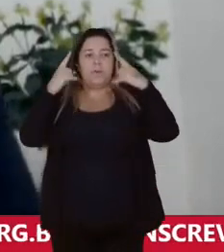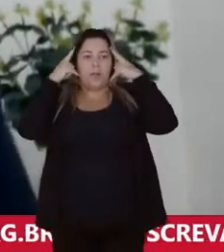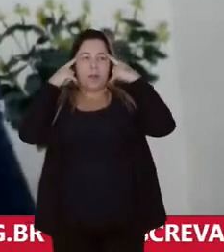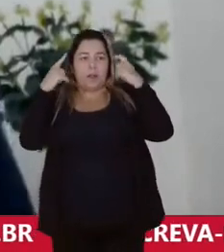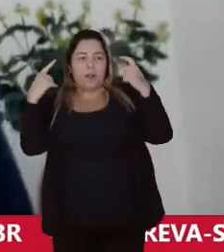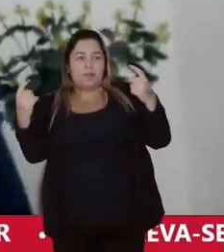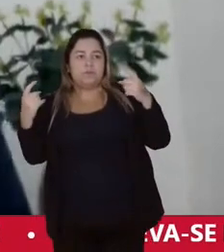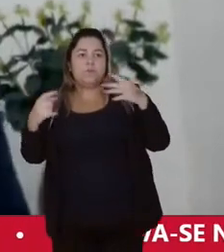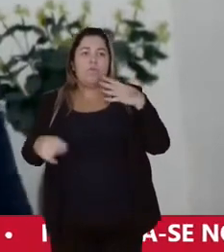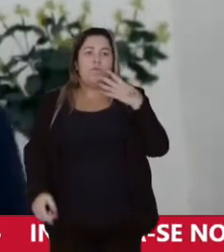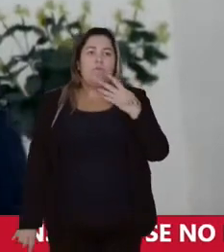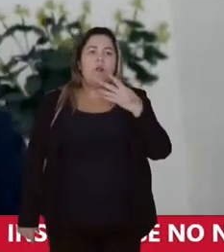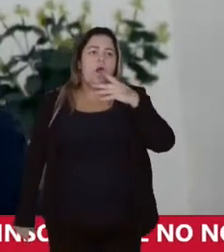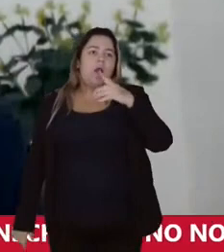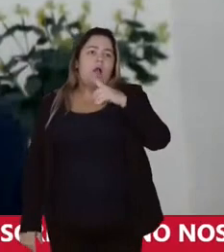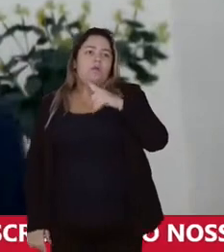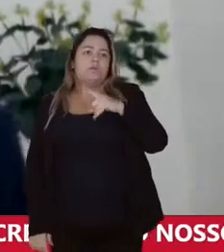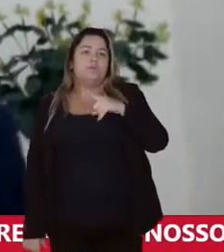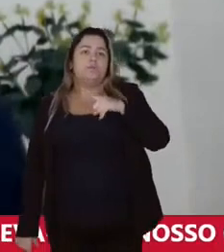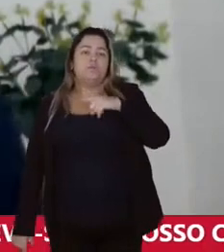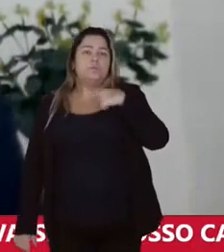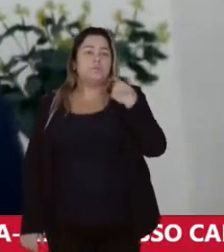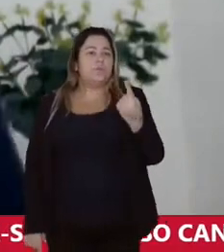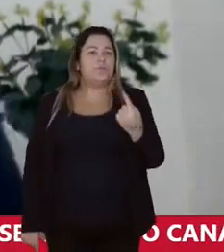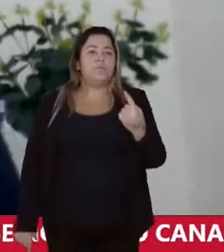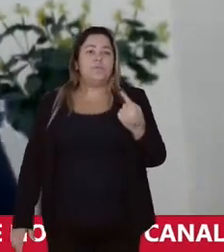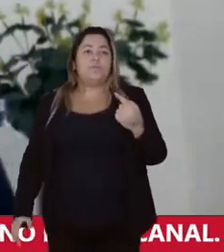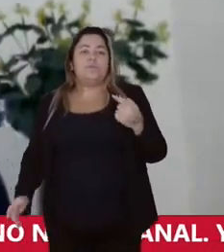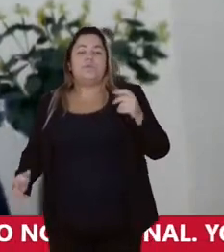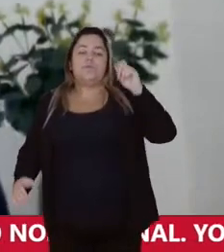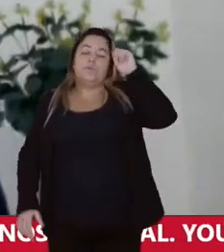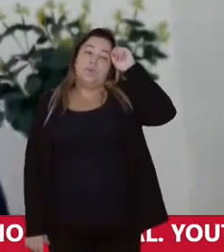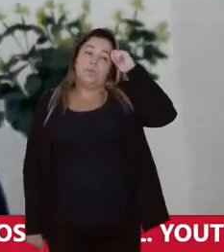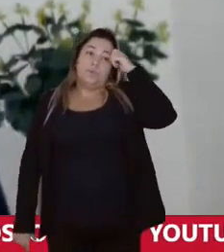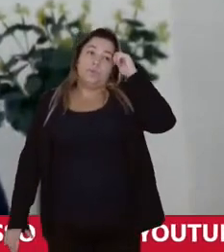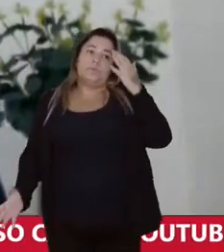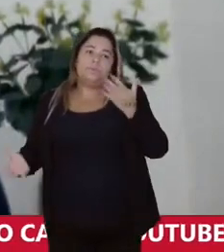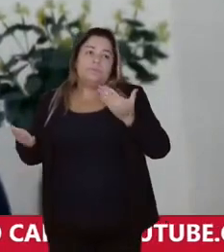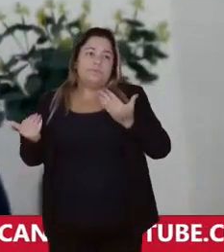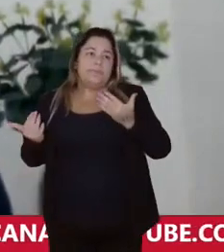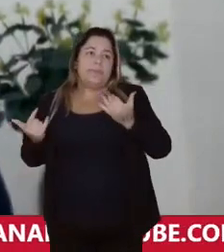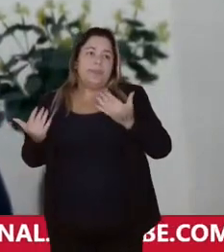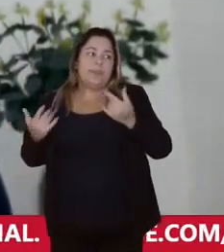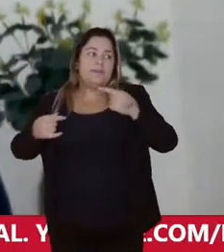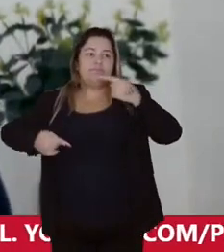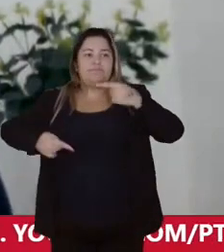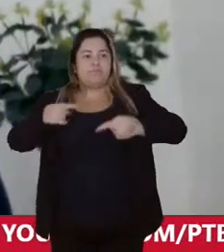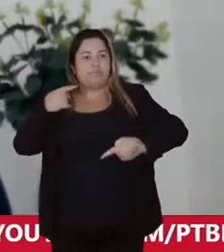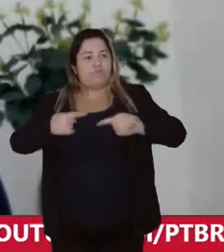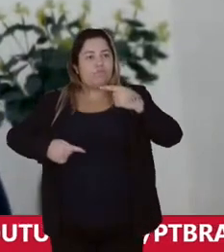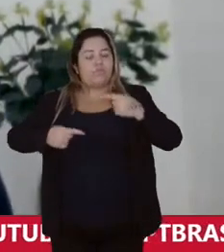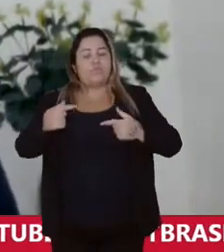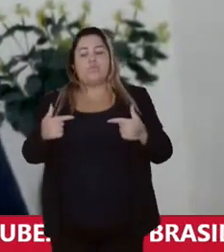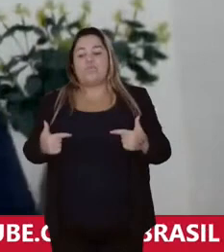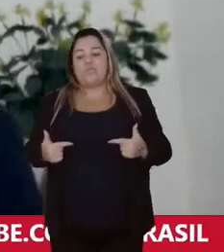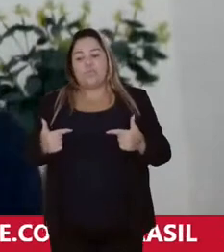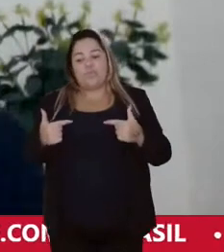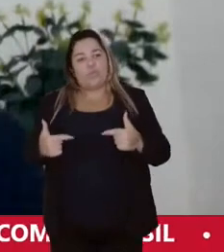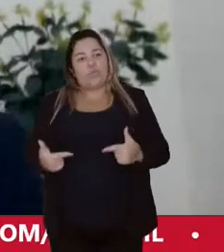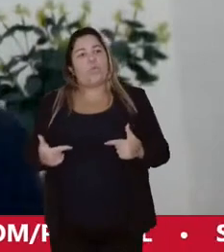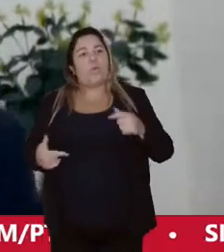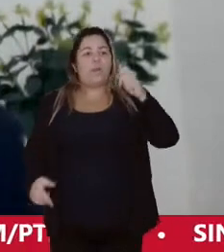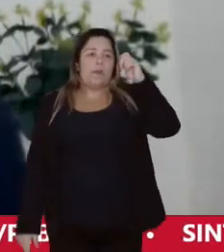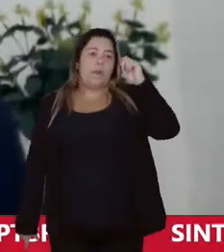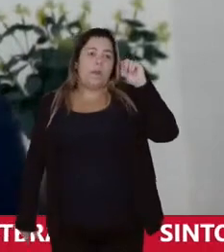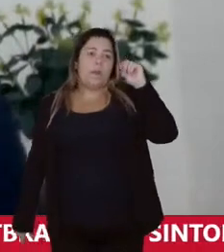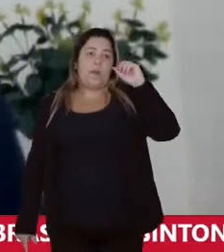cada 4 homicídios, 3 são jovens negros, portanto, é impossível discutir a pauta de enfrentamento ao homicídio sem